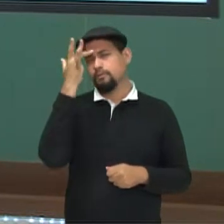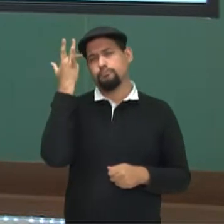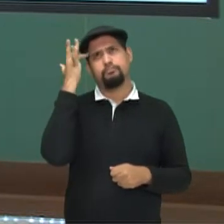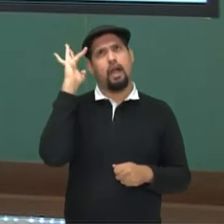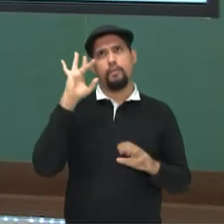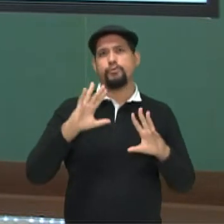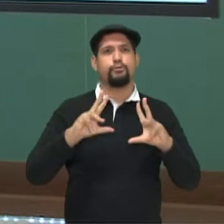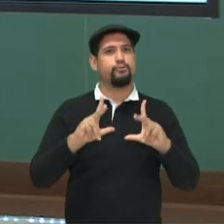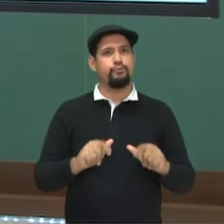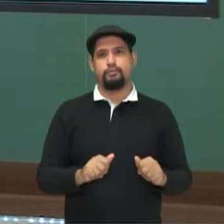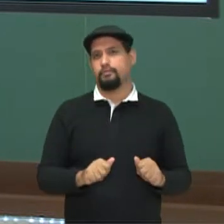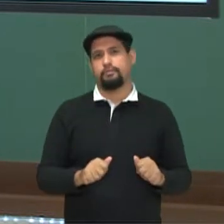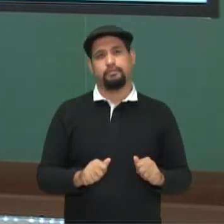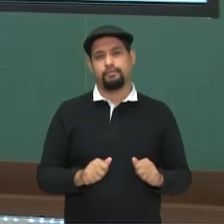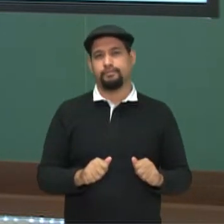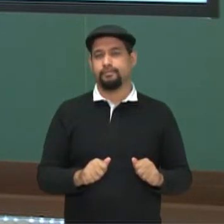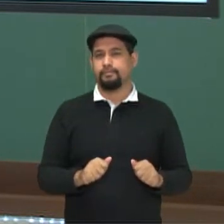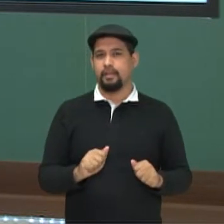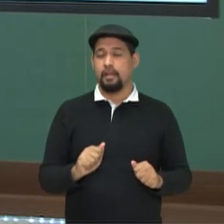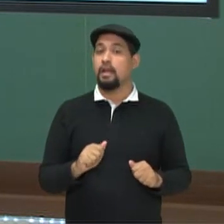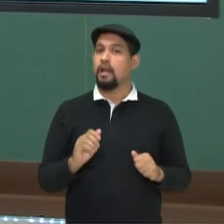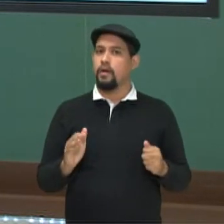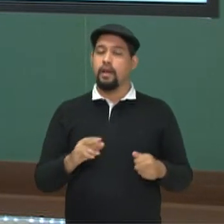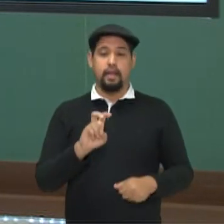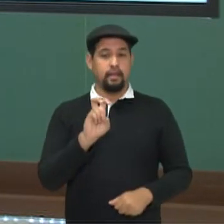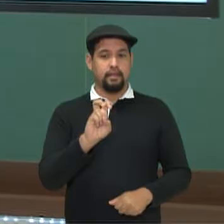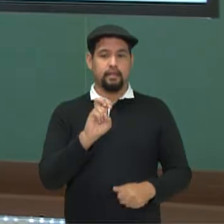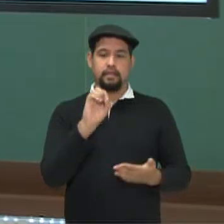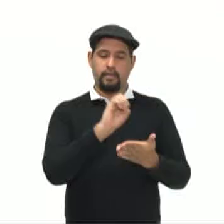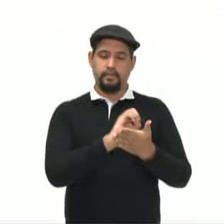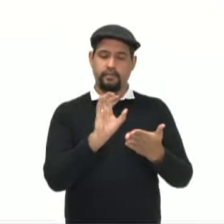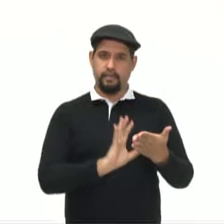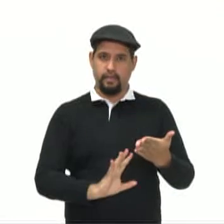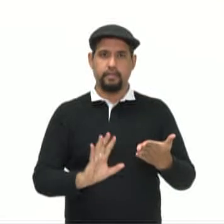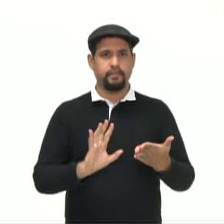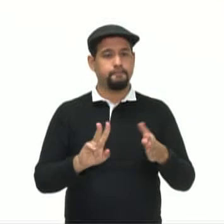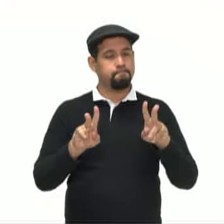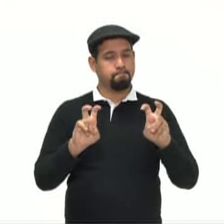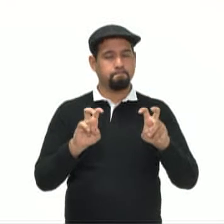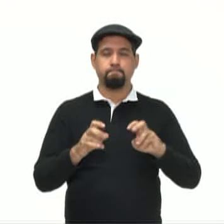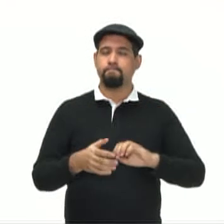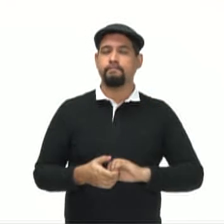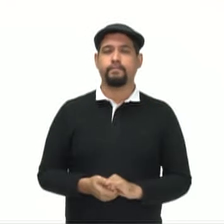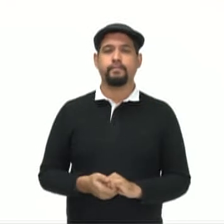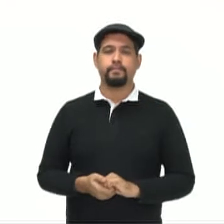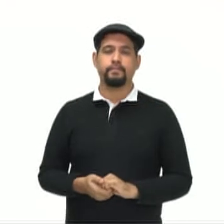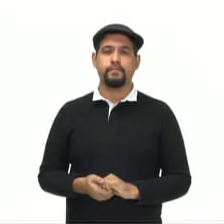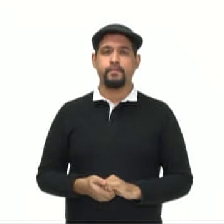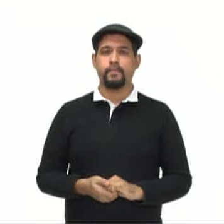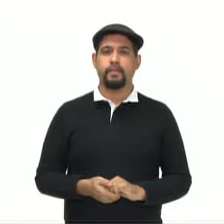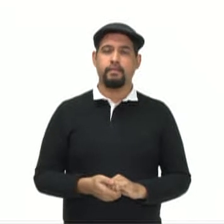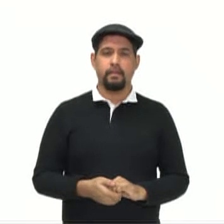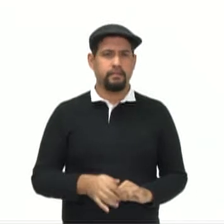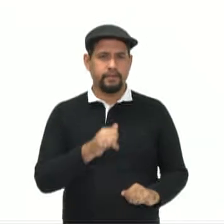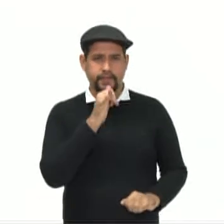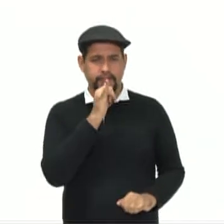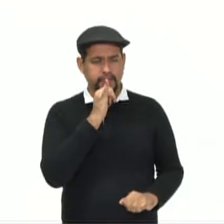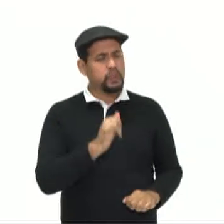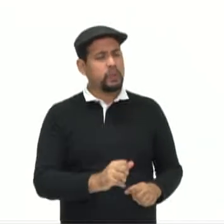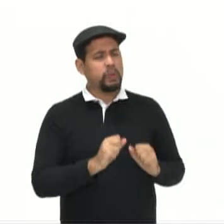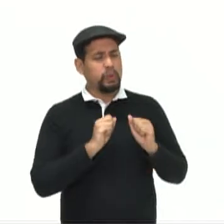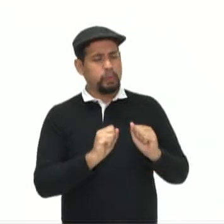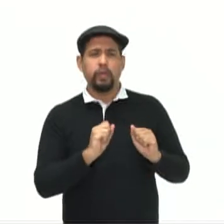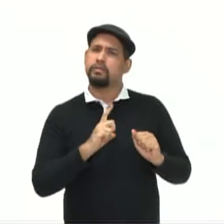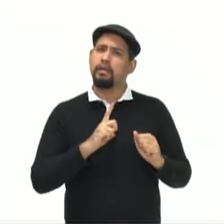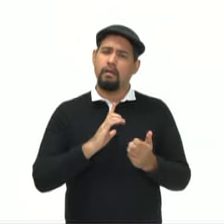tudo. Vamos para a quinta atividade? Ainda sobre o mesmo trecho. Aliás, se isso pode servir de